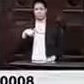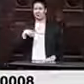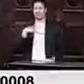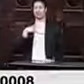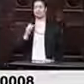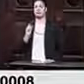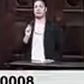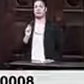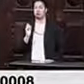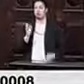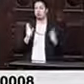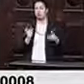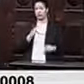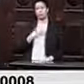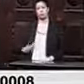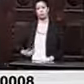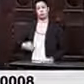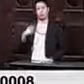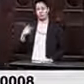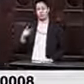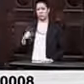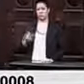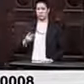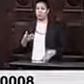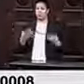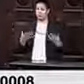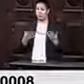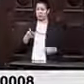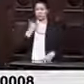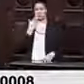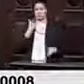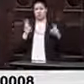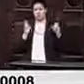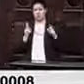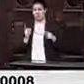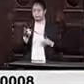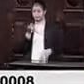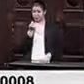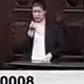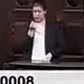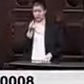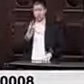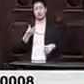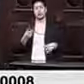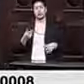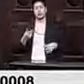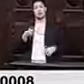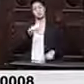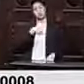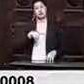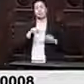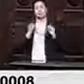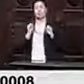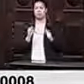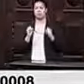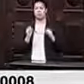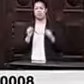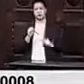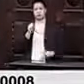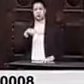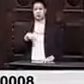já que o governo trata de questões financeiras, nós poderíamos aqui,